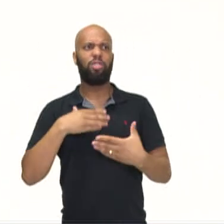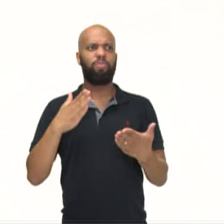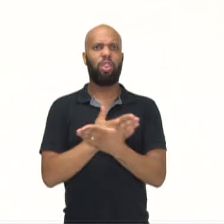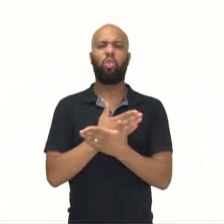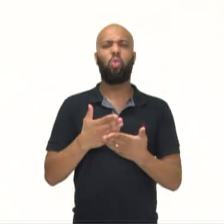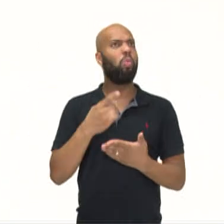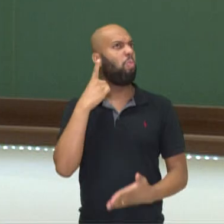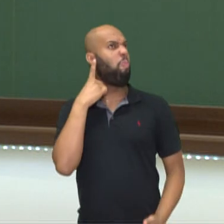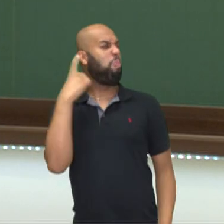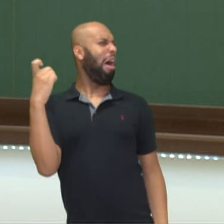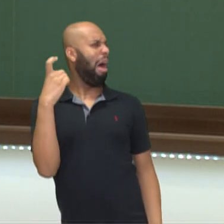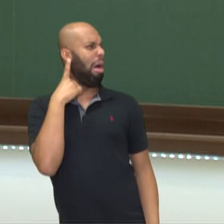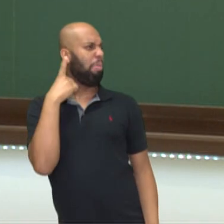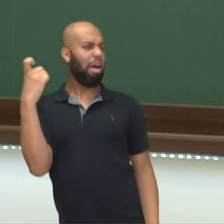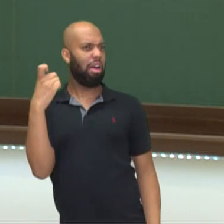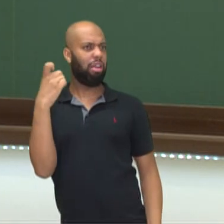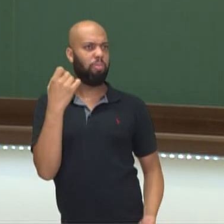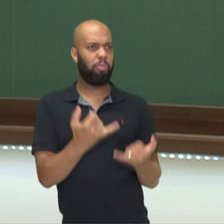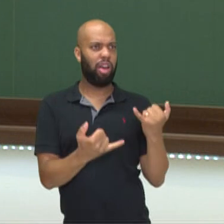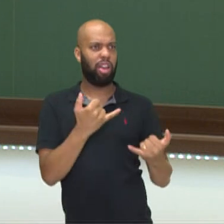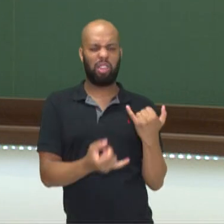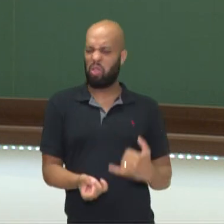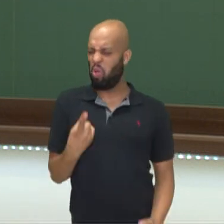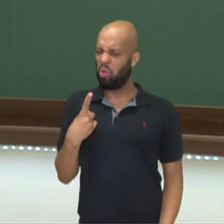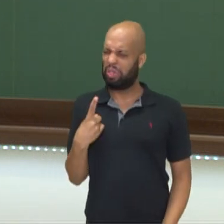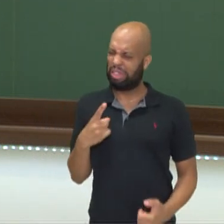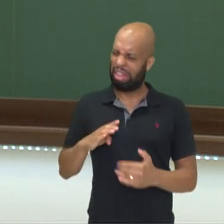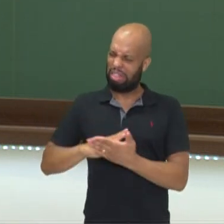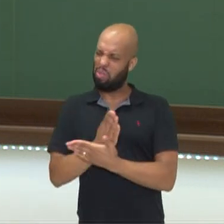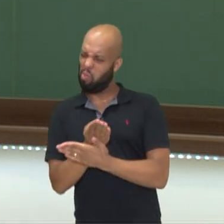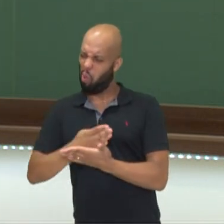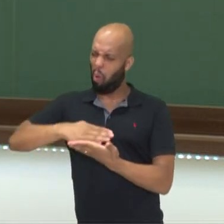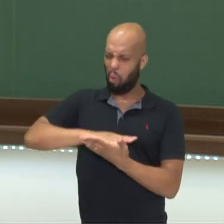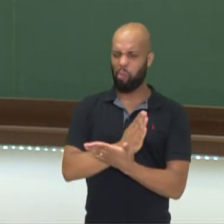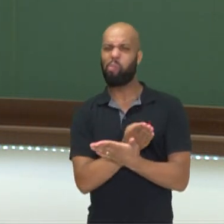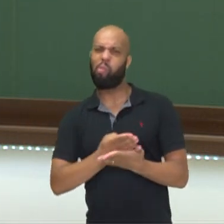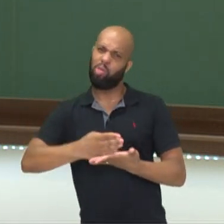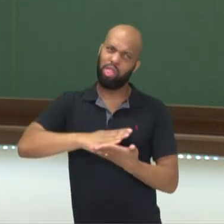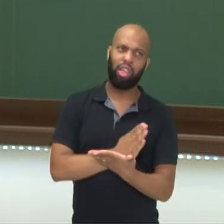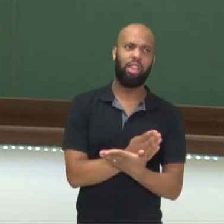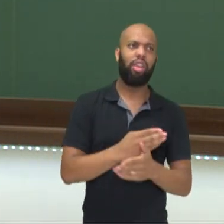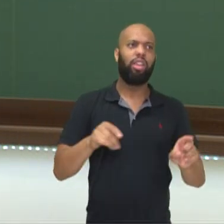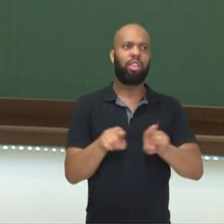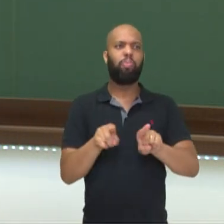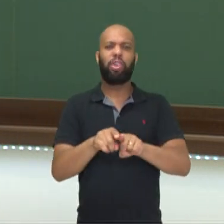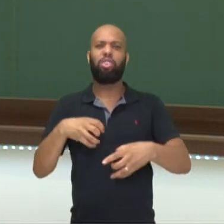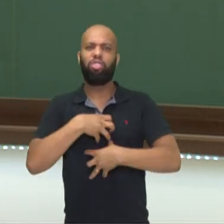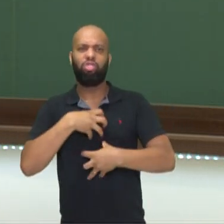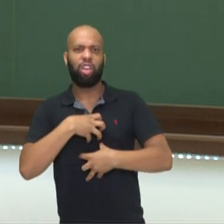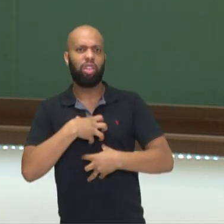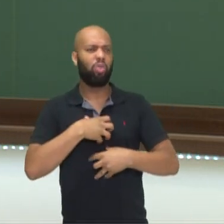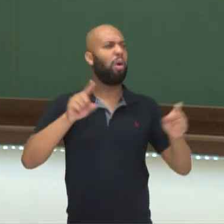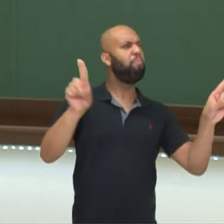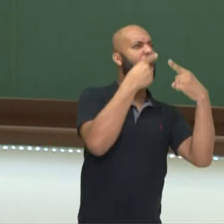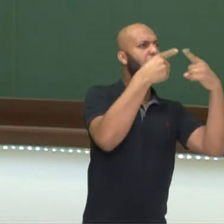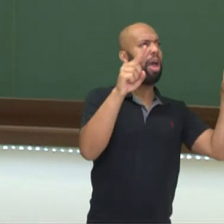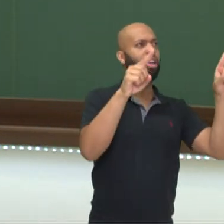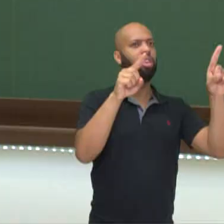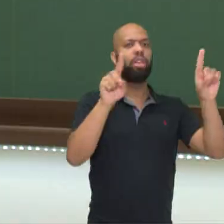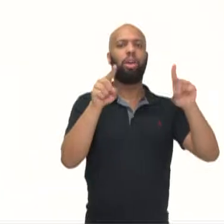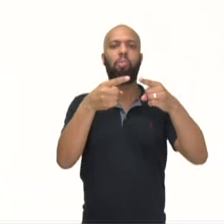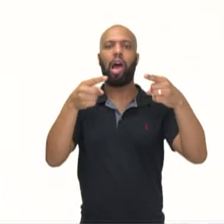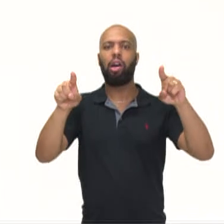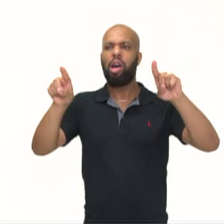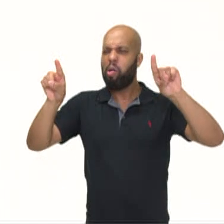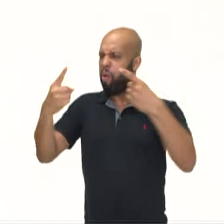vezes soam ao nosso ouvido de uma maneira incômoda e angulosas, extremamente quebradas. É interessante.